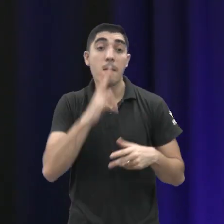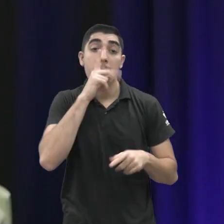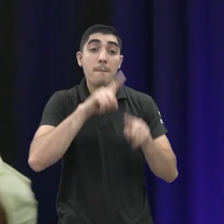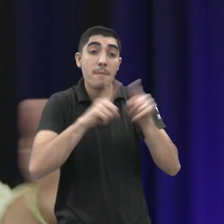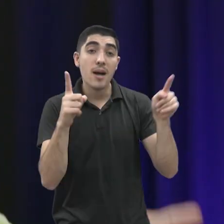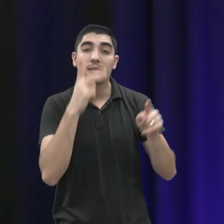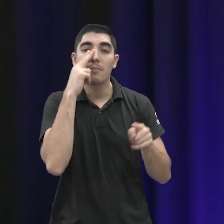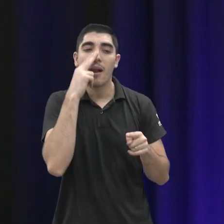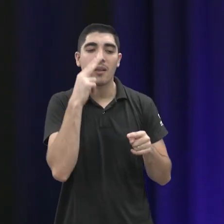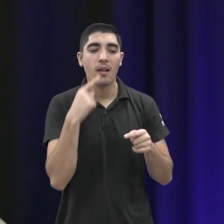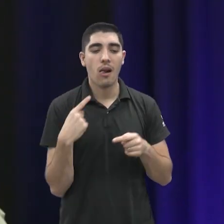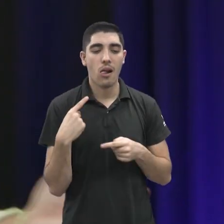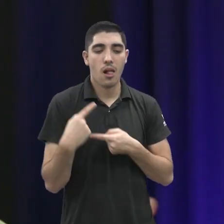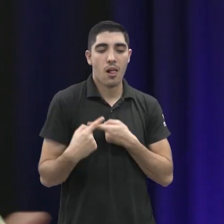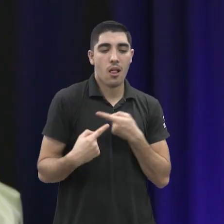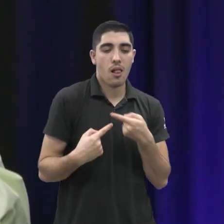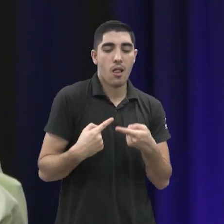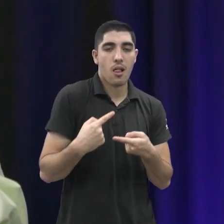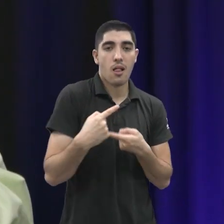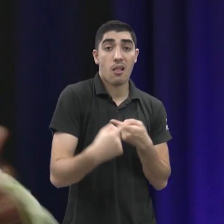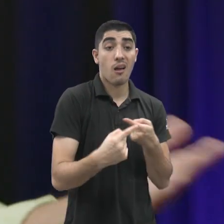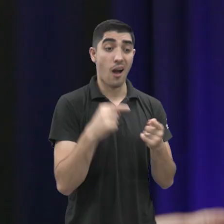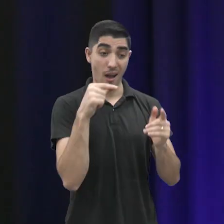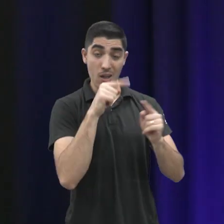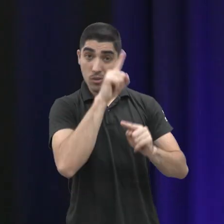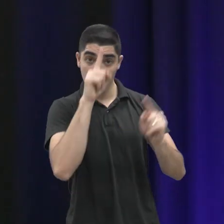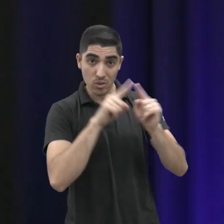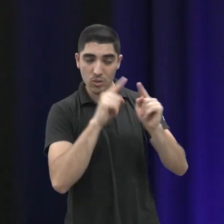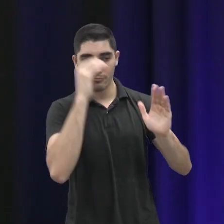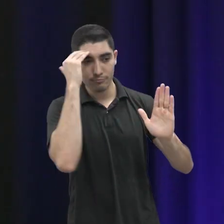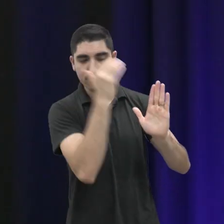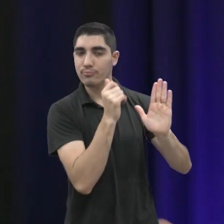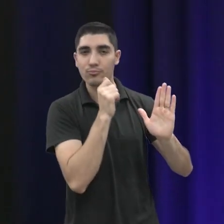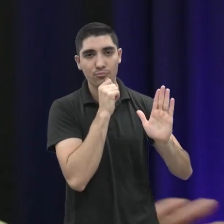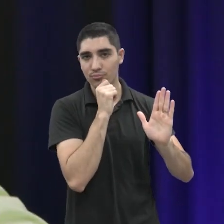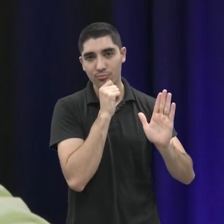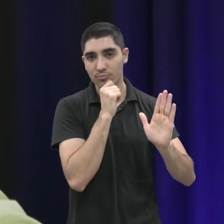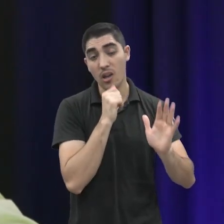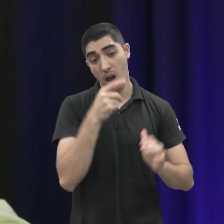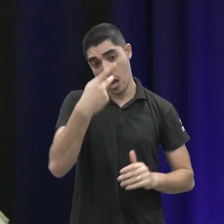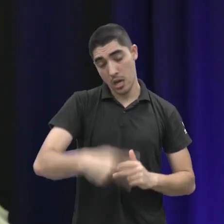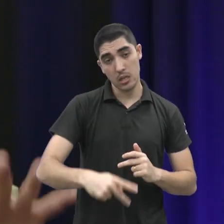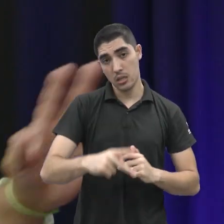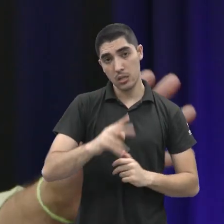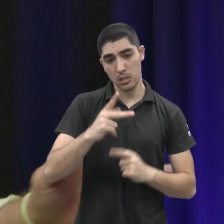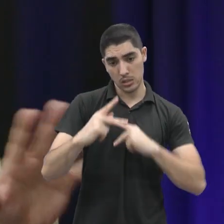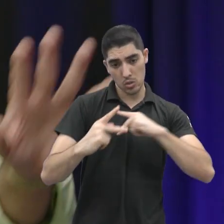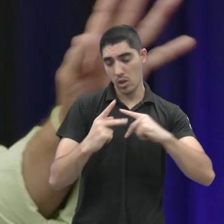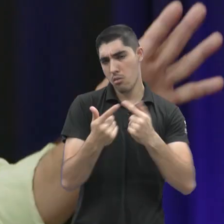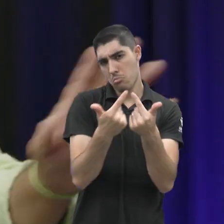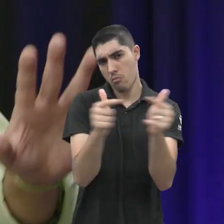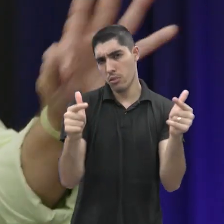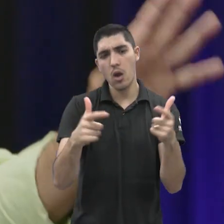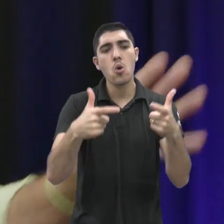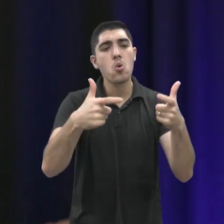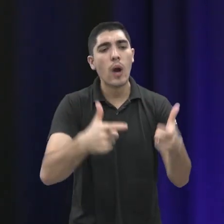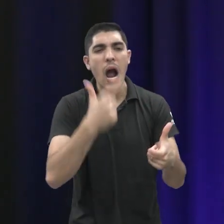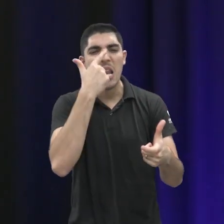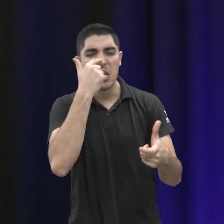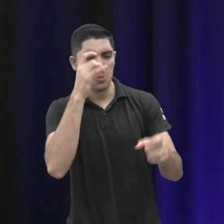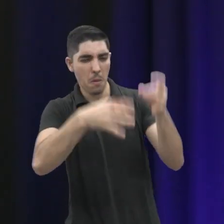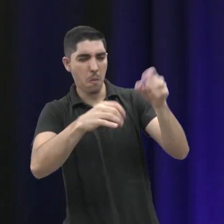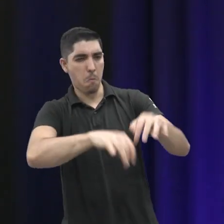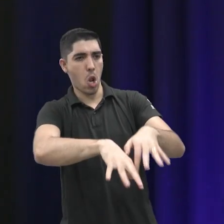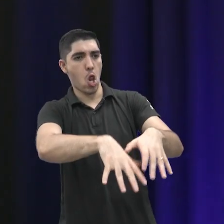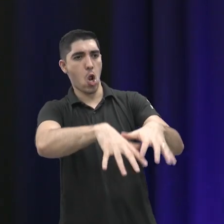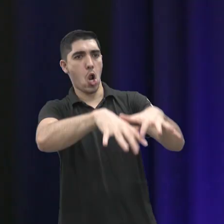E não cumprimos. Até hoje nós temos diversos lixões em municípios do Brasil. Não é o caso de São José dos Campos, mas há vários municípios que têm